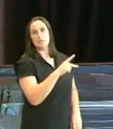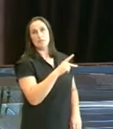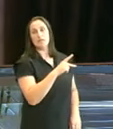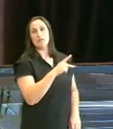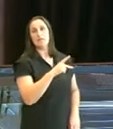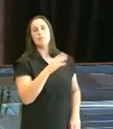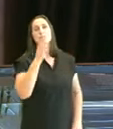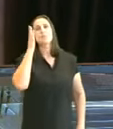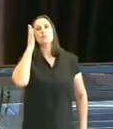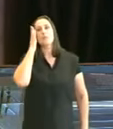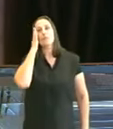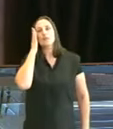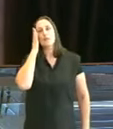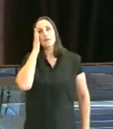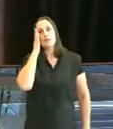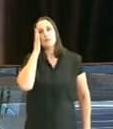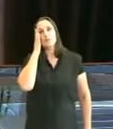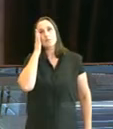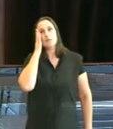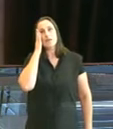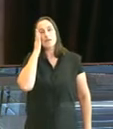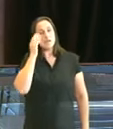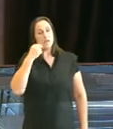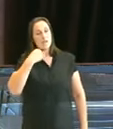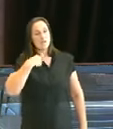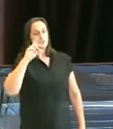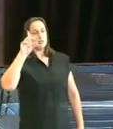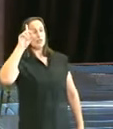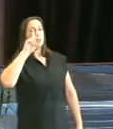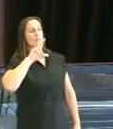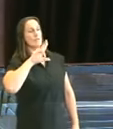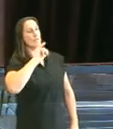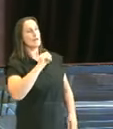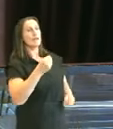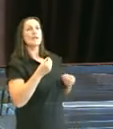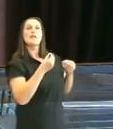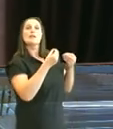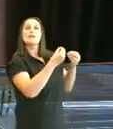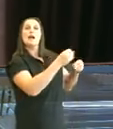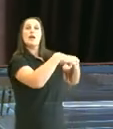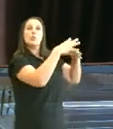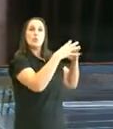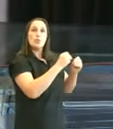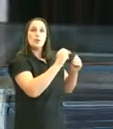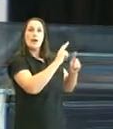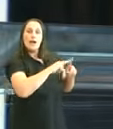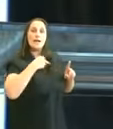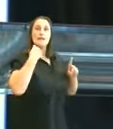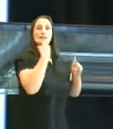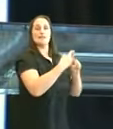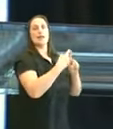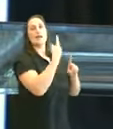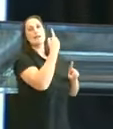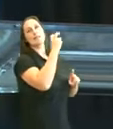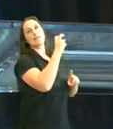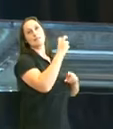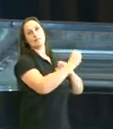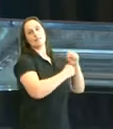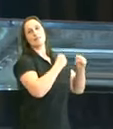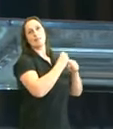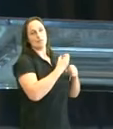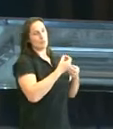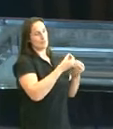e sabe, eu vou curá-lo, e vou acrescentar mais 15 anos. Eu estava lendo ali